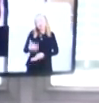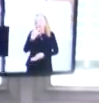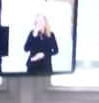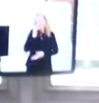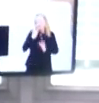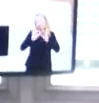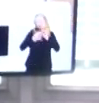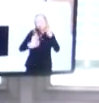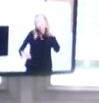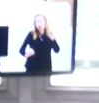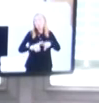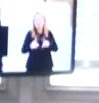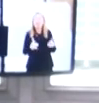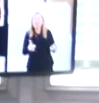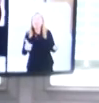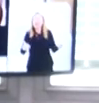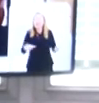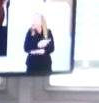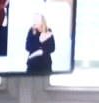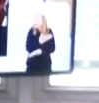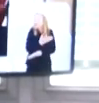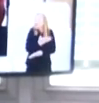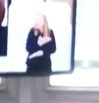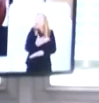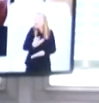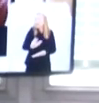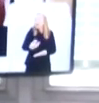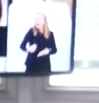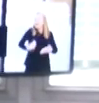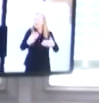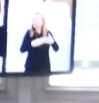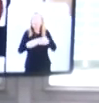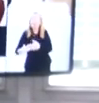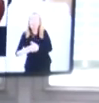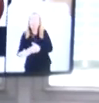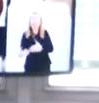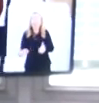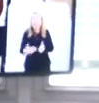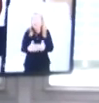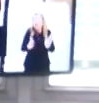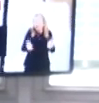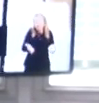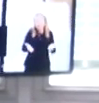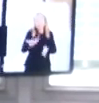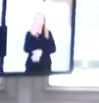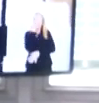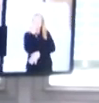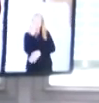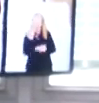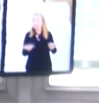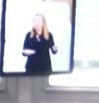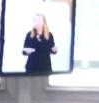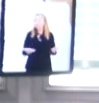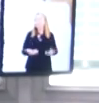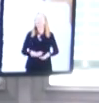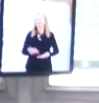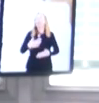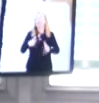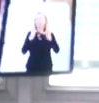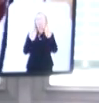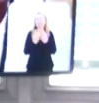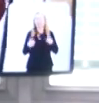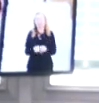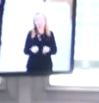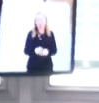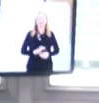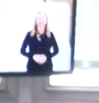isso e precisa transmitir isso com clareza para a sociedade né temos que buscar receitas alternativas temos discutir preço de referência petróleo e uma série